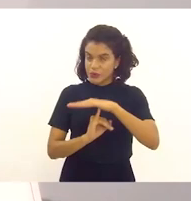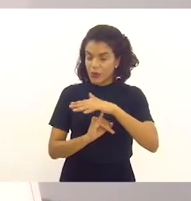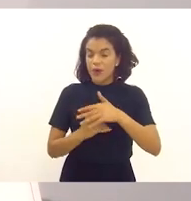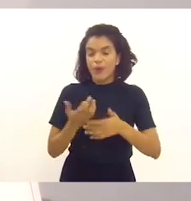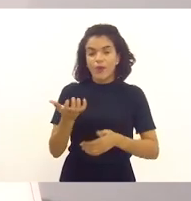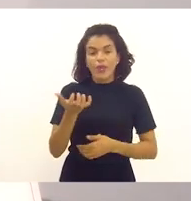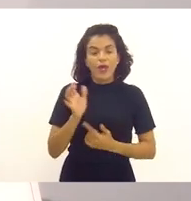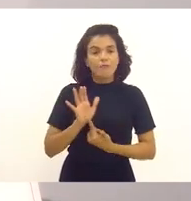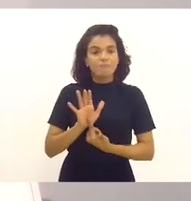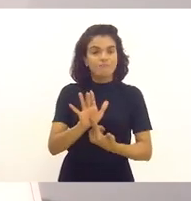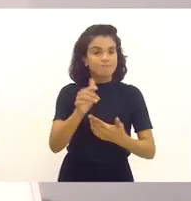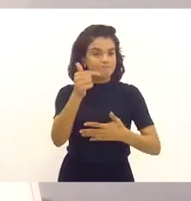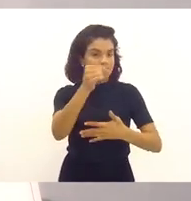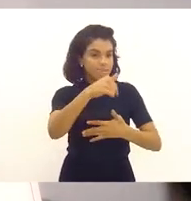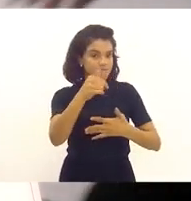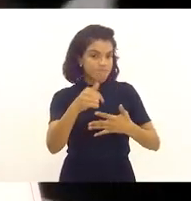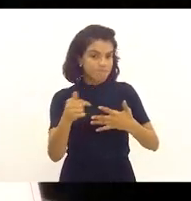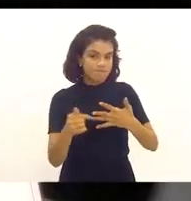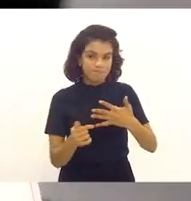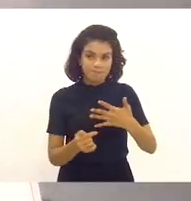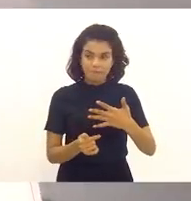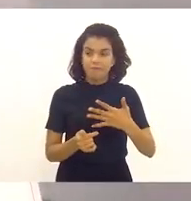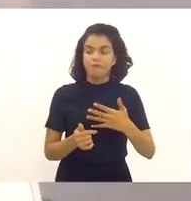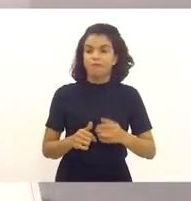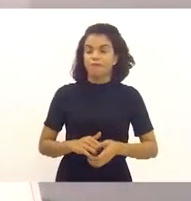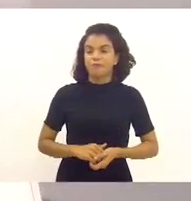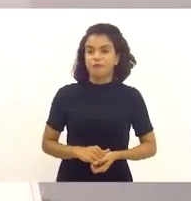pontuar que